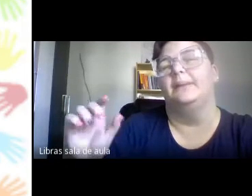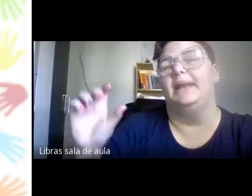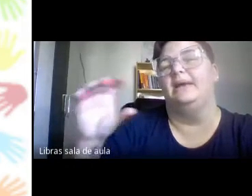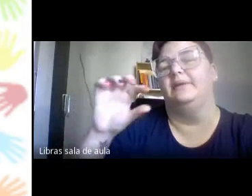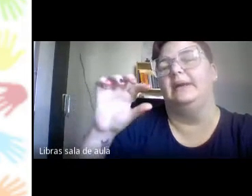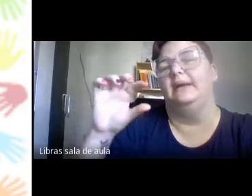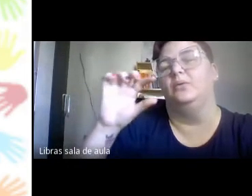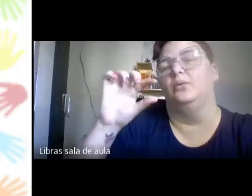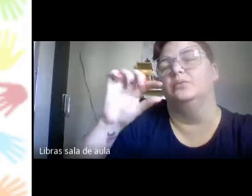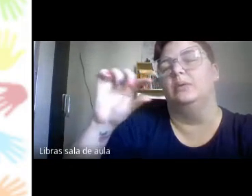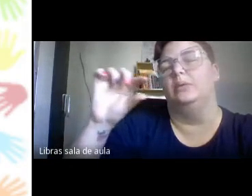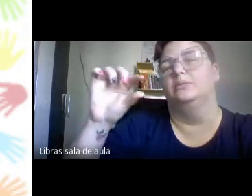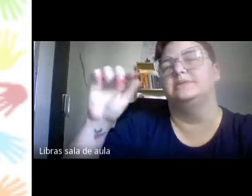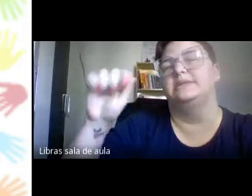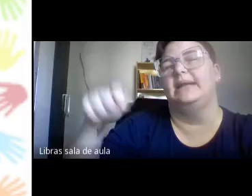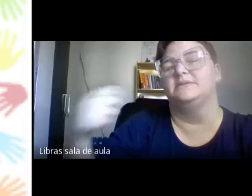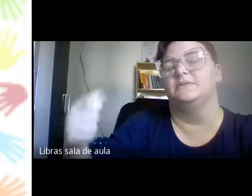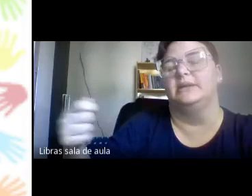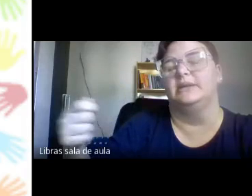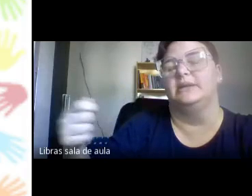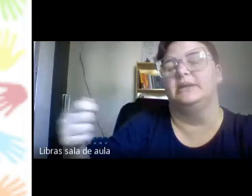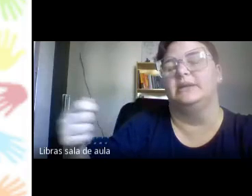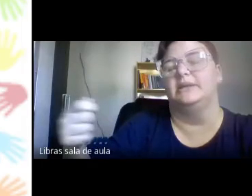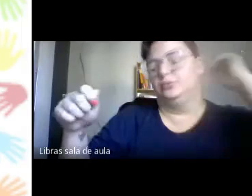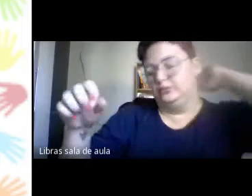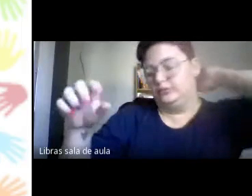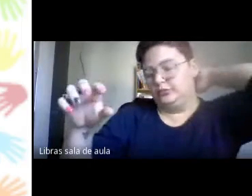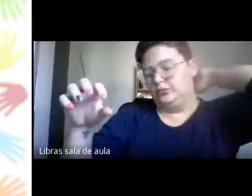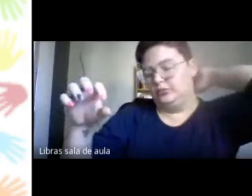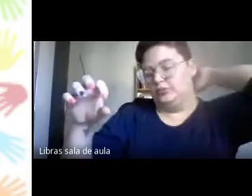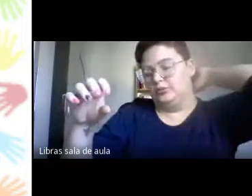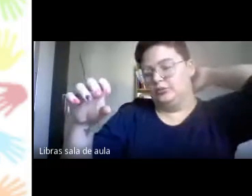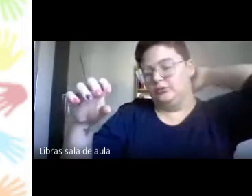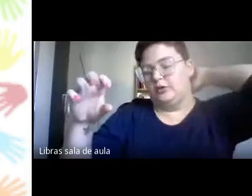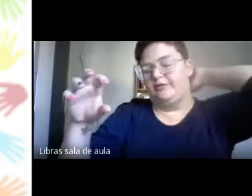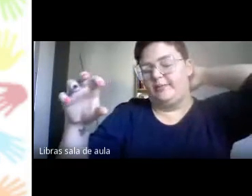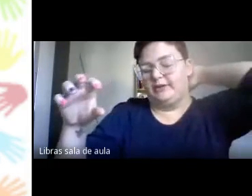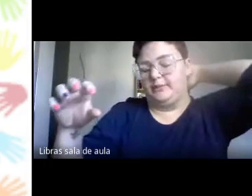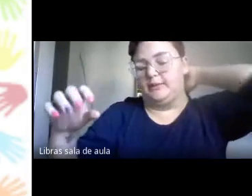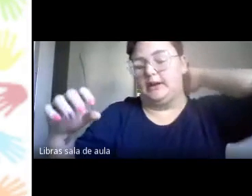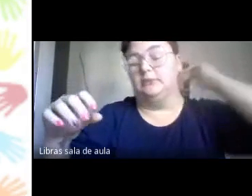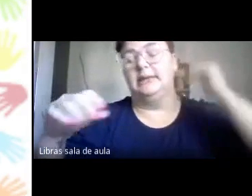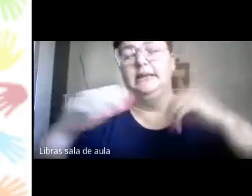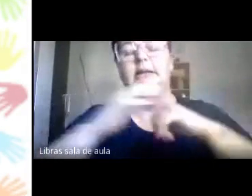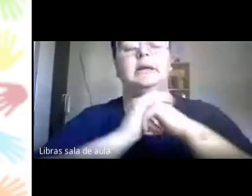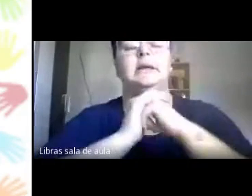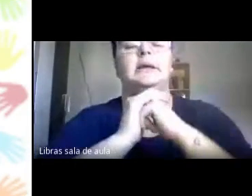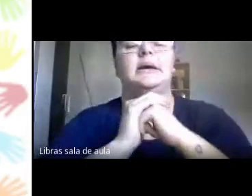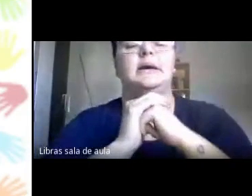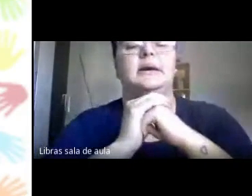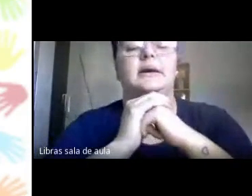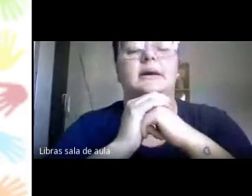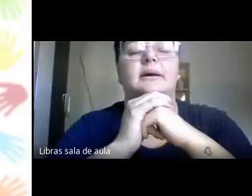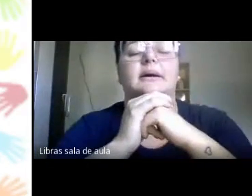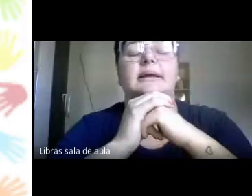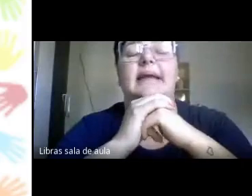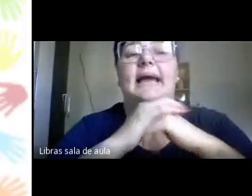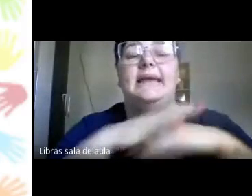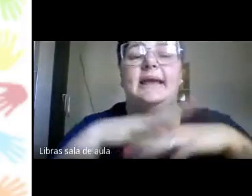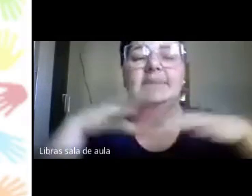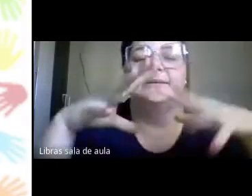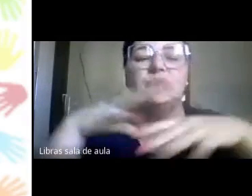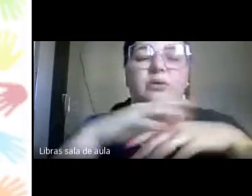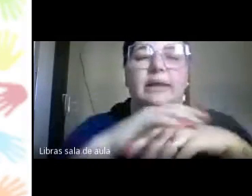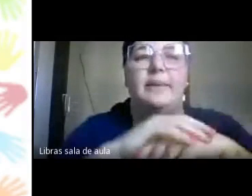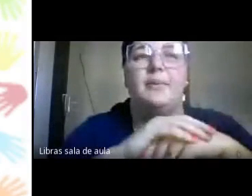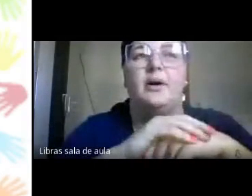a palavra com os sinais no datilológico do alfabeto manual, né? E